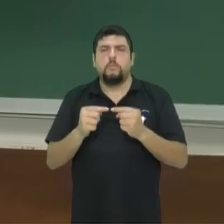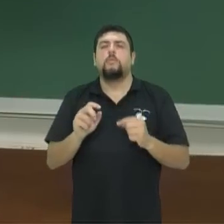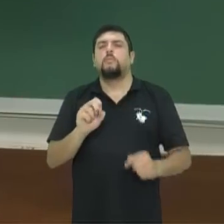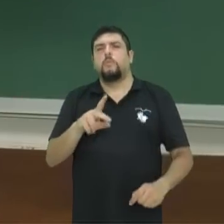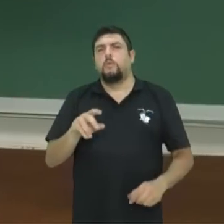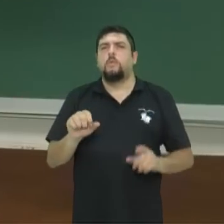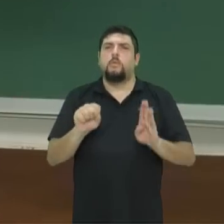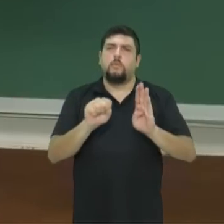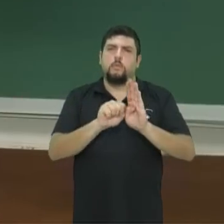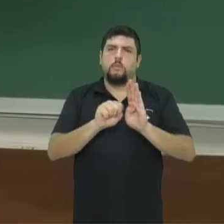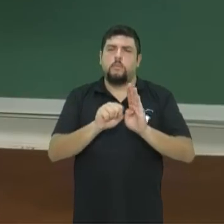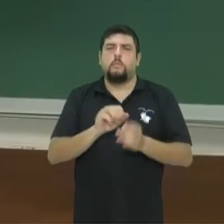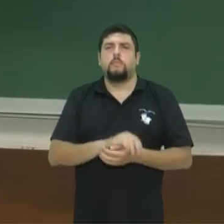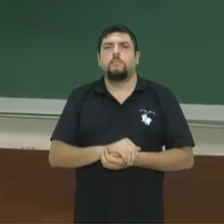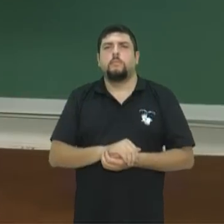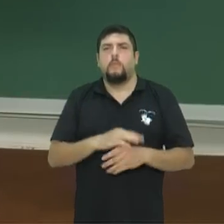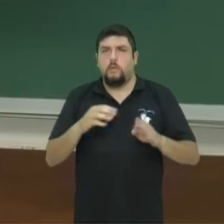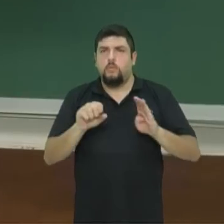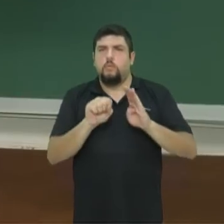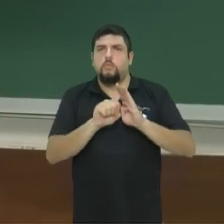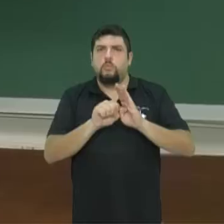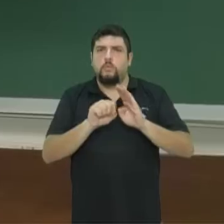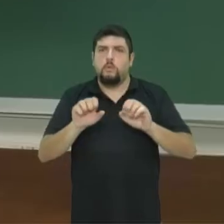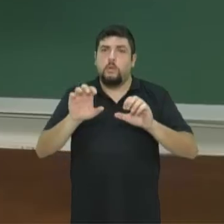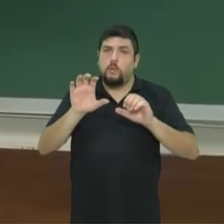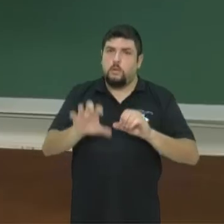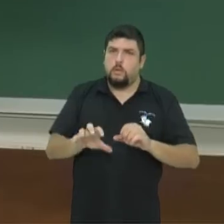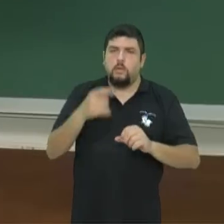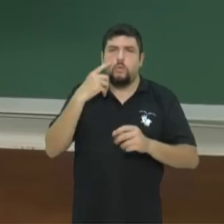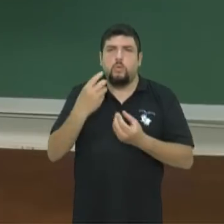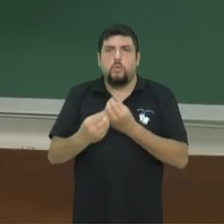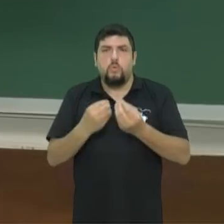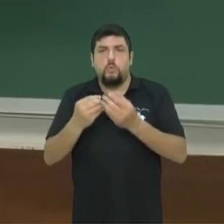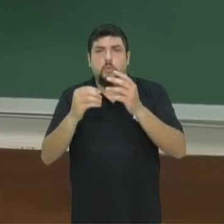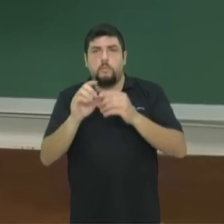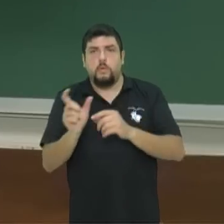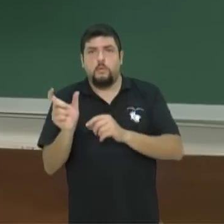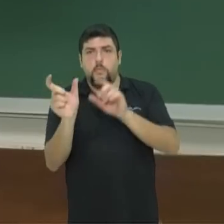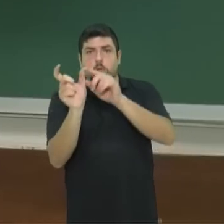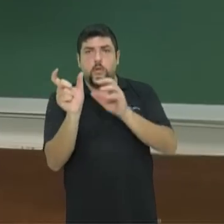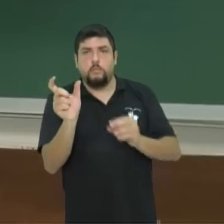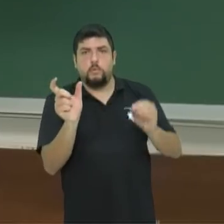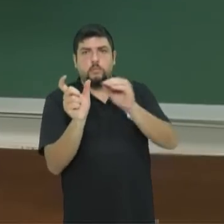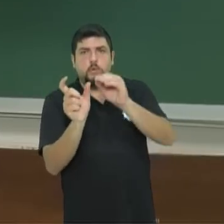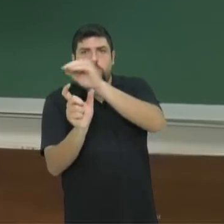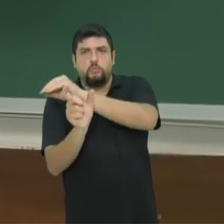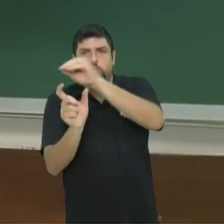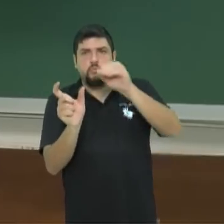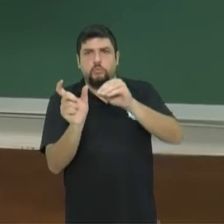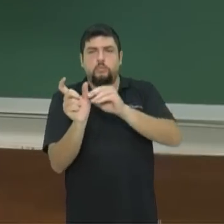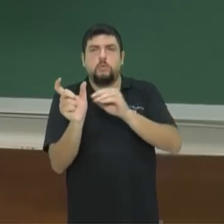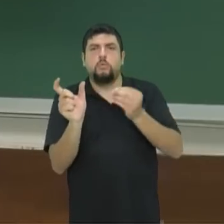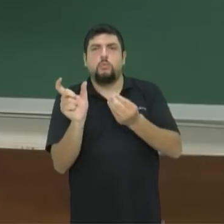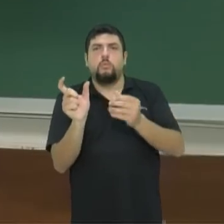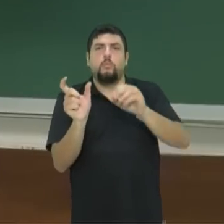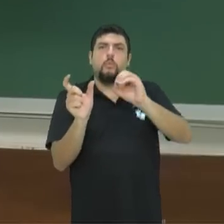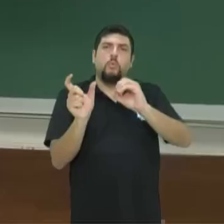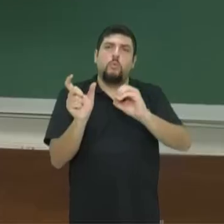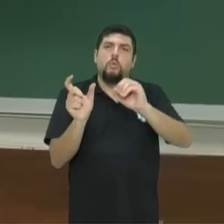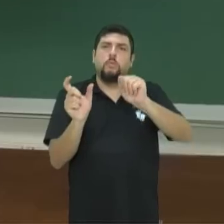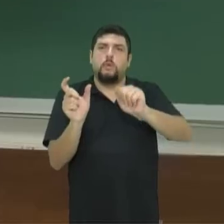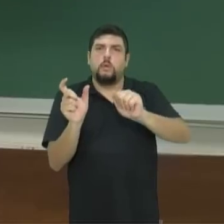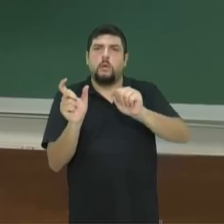Então os substantivos eles são identificados dessa forma, quando eu coloco um determinante na frente. Um artigo definido ou indefinido, eu sei que eu tenho um